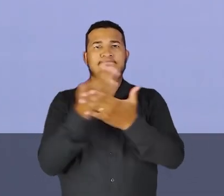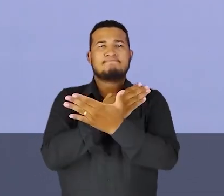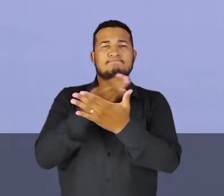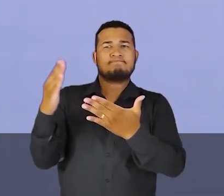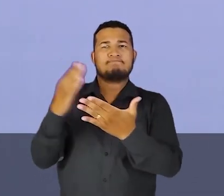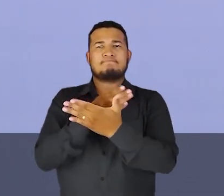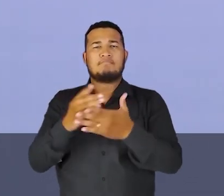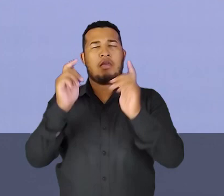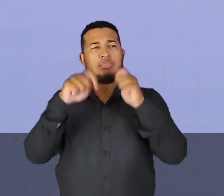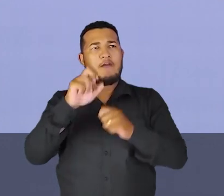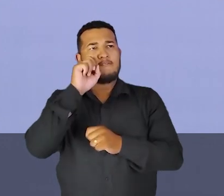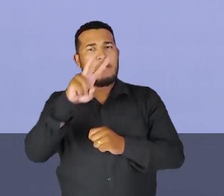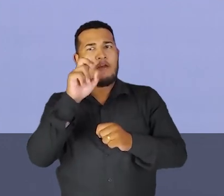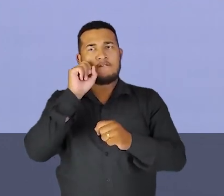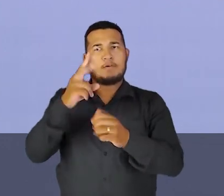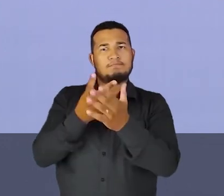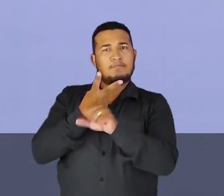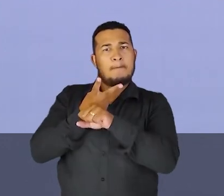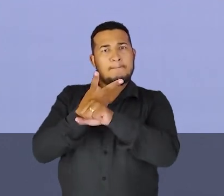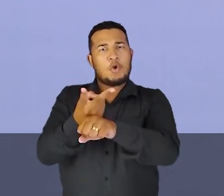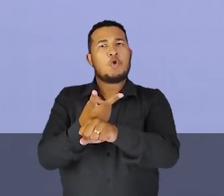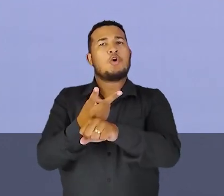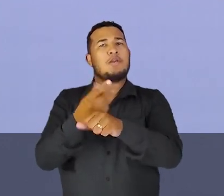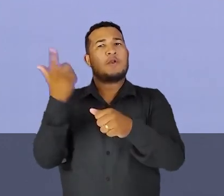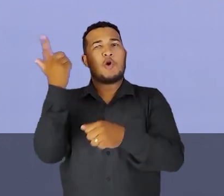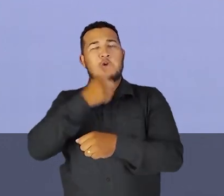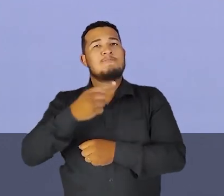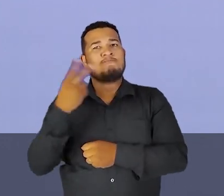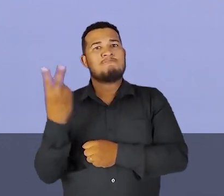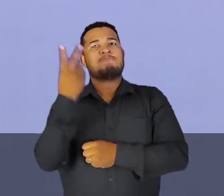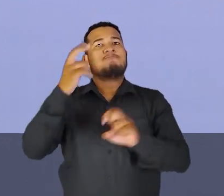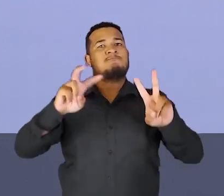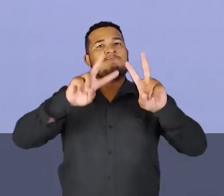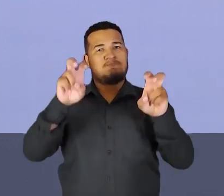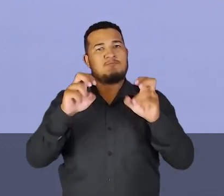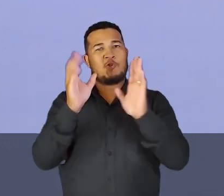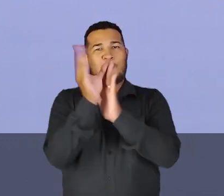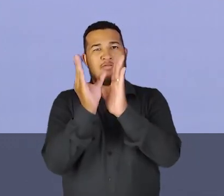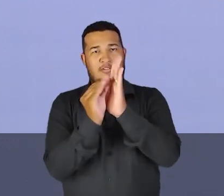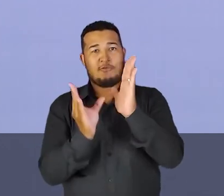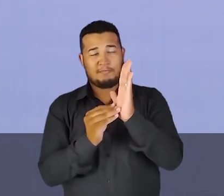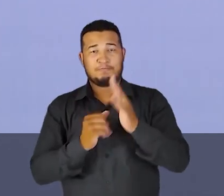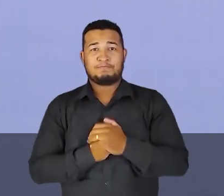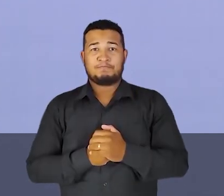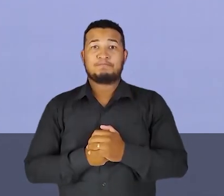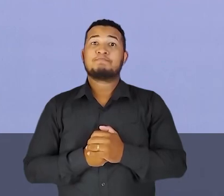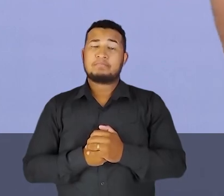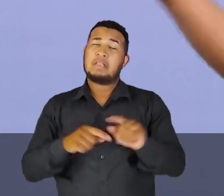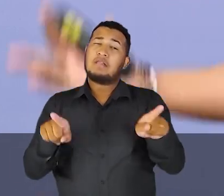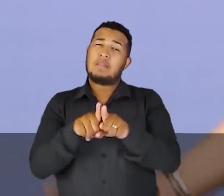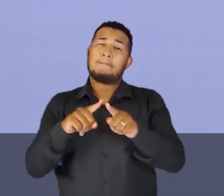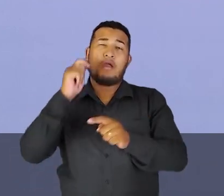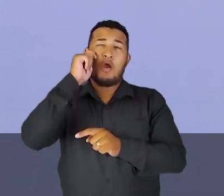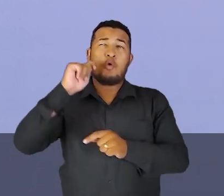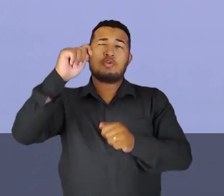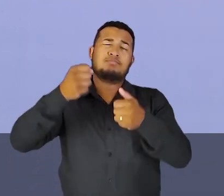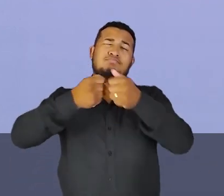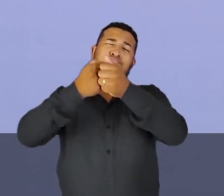que você pode procurar para se enriquecer mais sobre esse conteúdo. E dentre vários